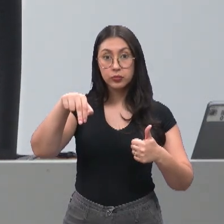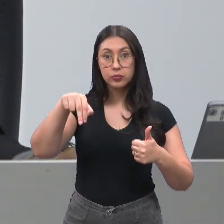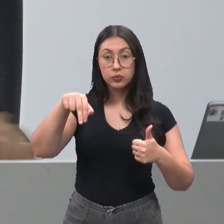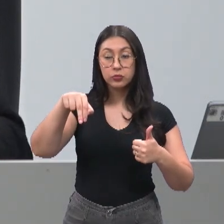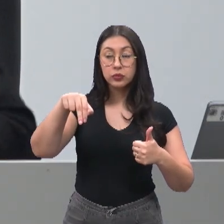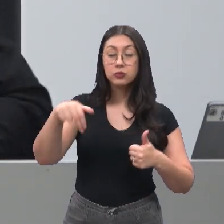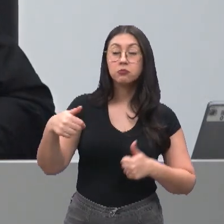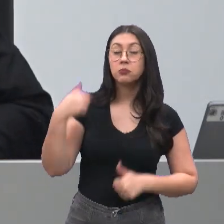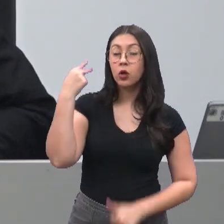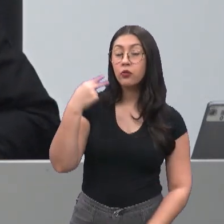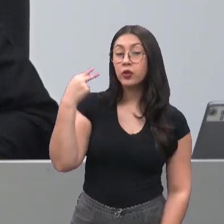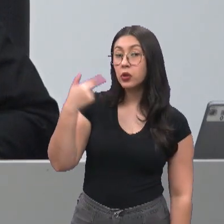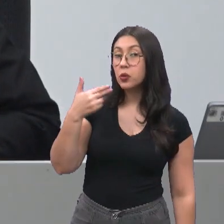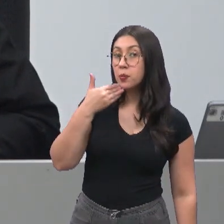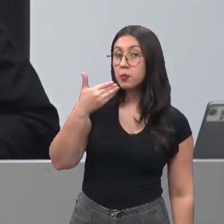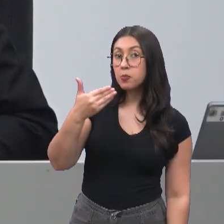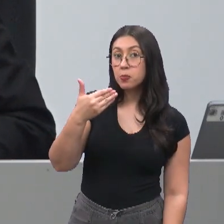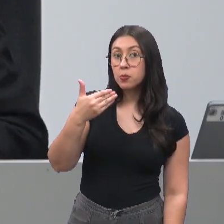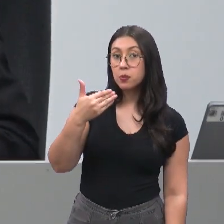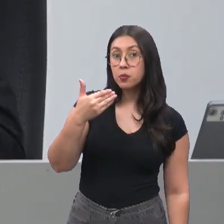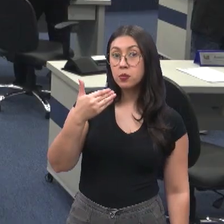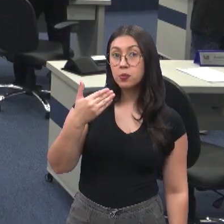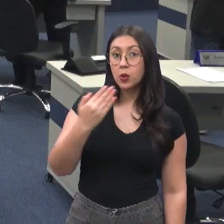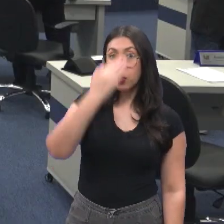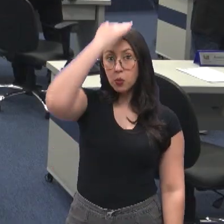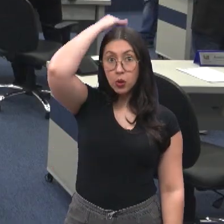pedido do vereador Cláudio Apolinário.